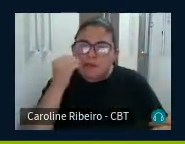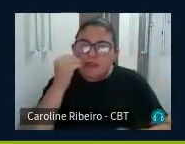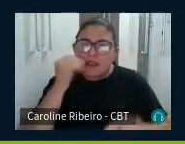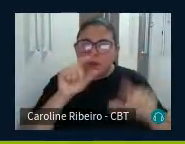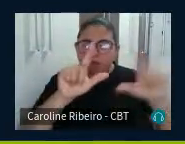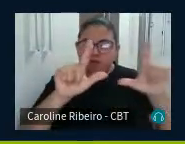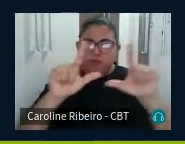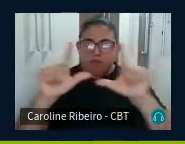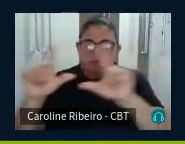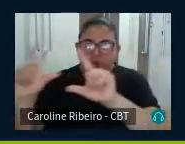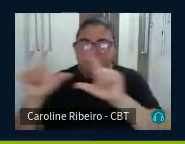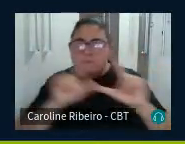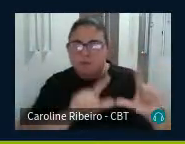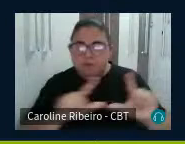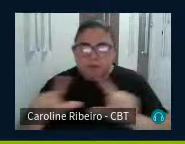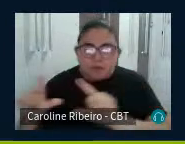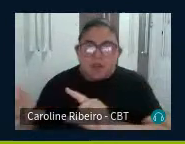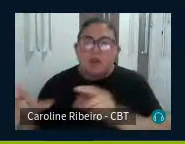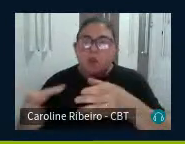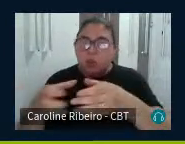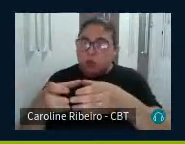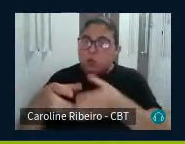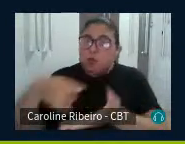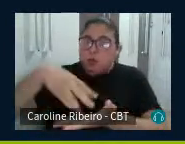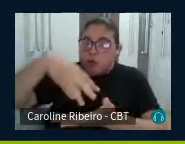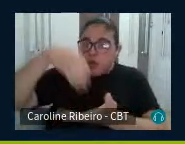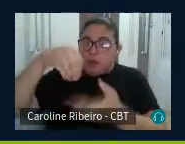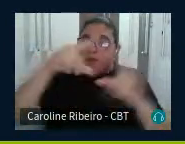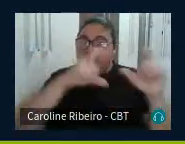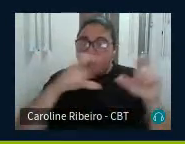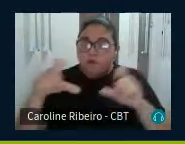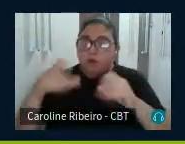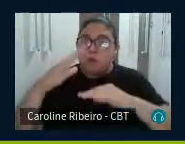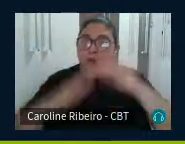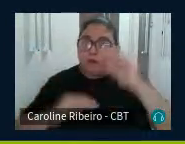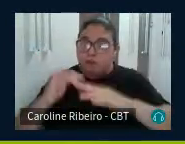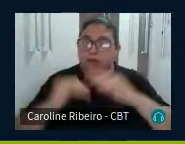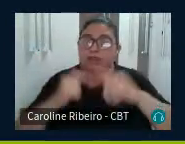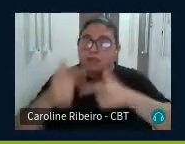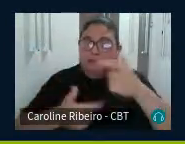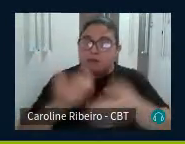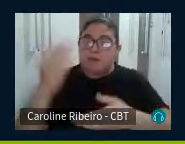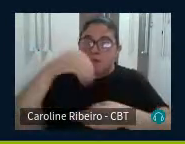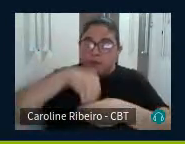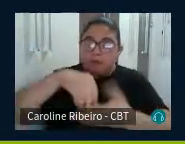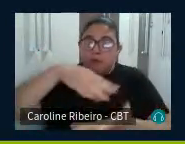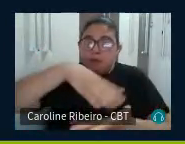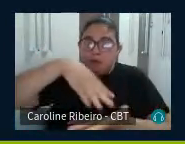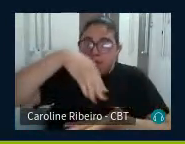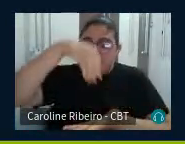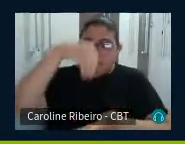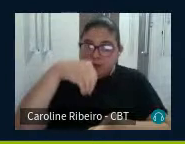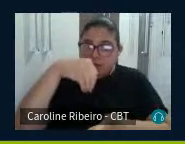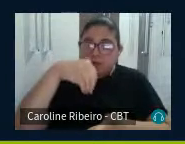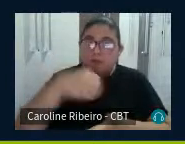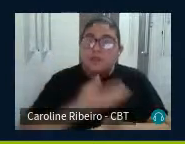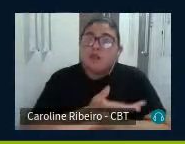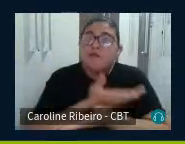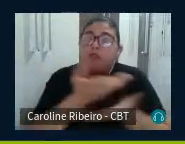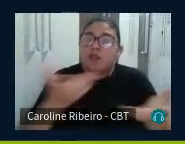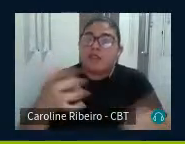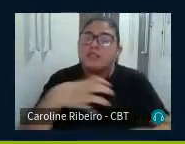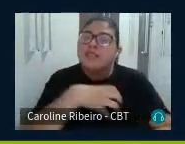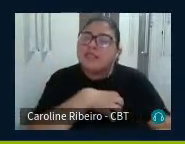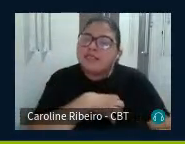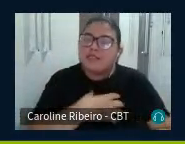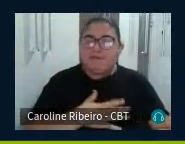Núcleo de Apoio às Pessoas com Necessidades Educacionais Específicas. Então, eu quero que vocês todos se